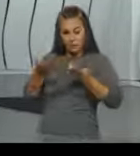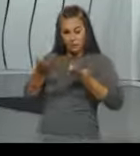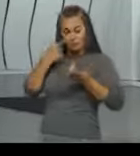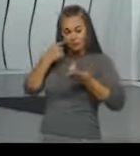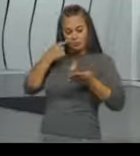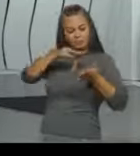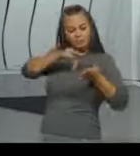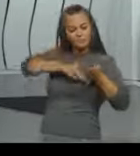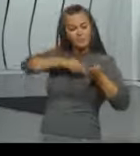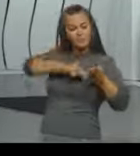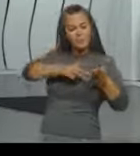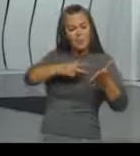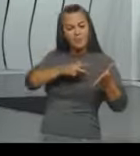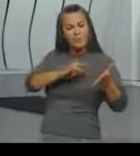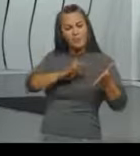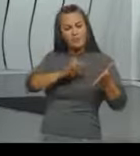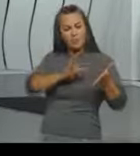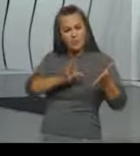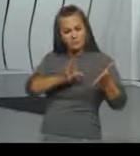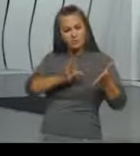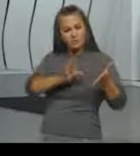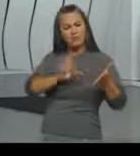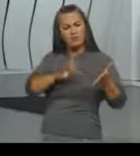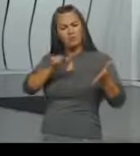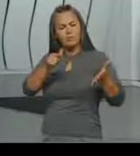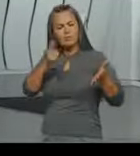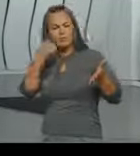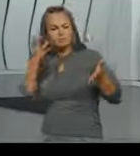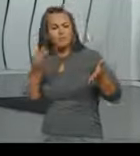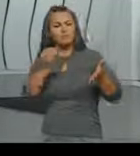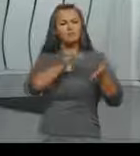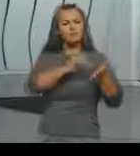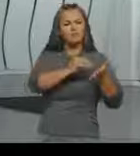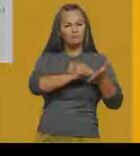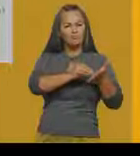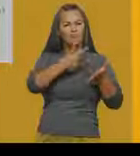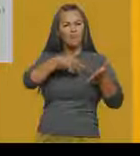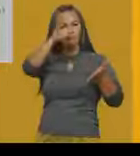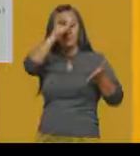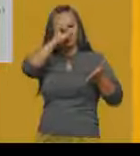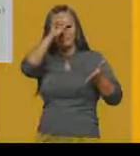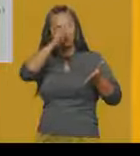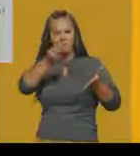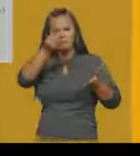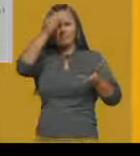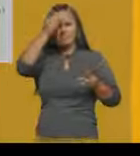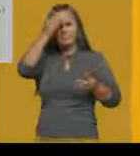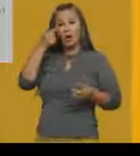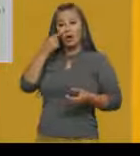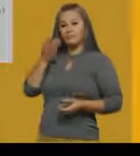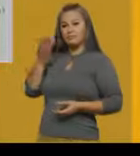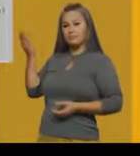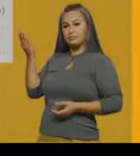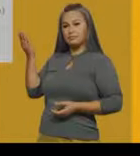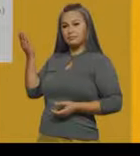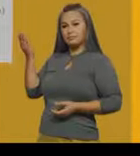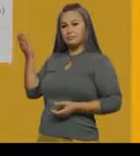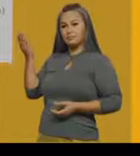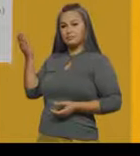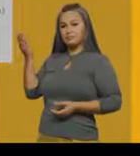acrescentei algumas coisinhas para conhecimento geral, tá bom? Então, medidas angulares. Em uma circunferência, para cada